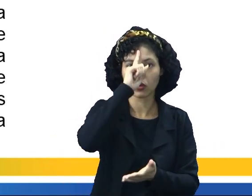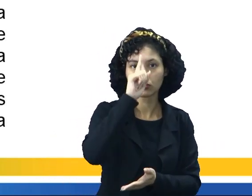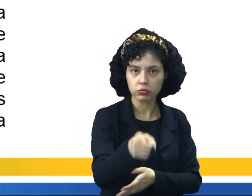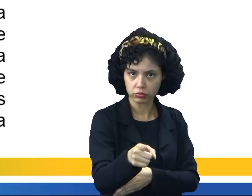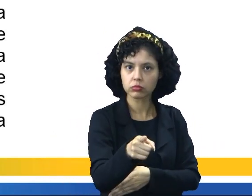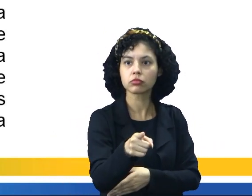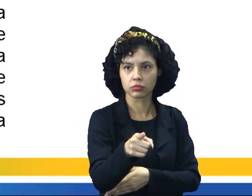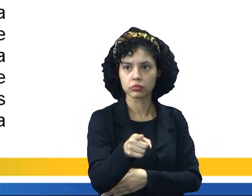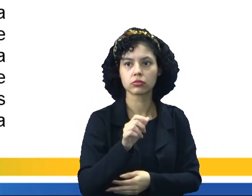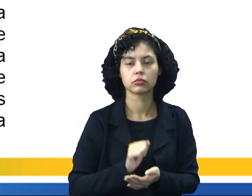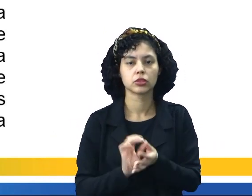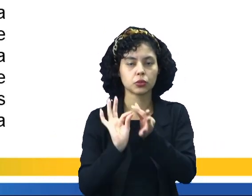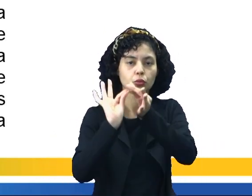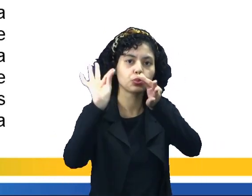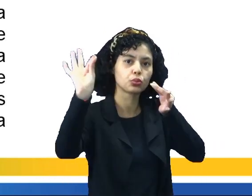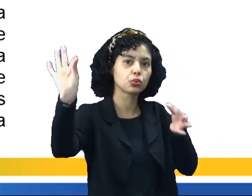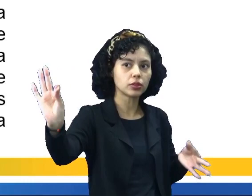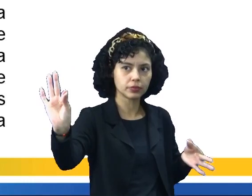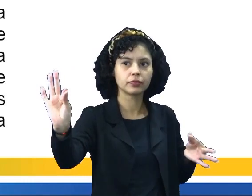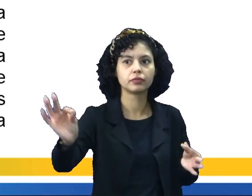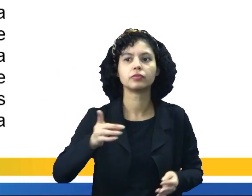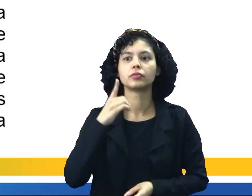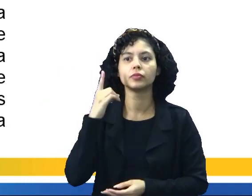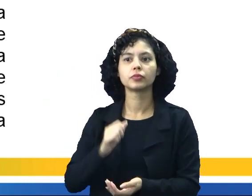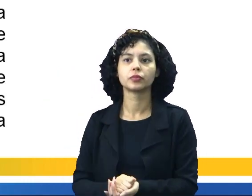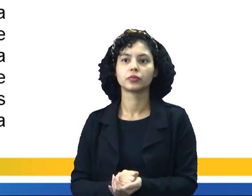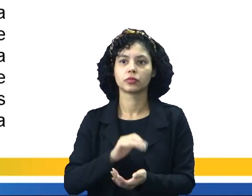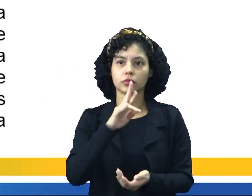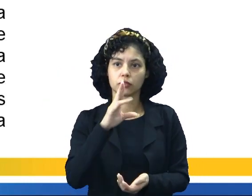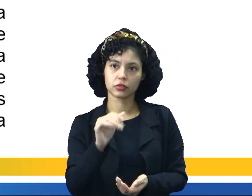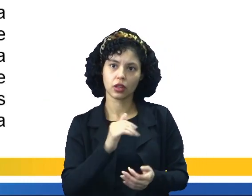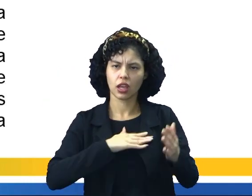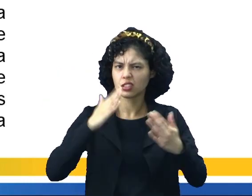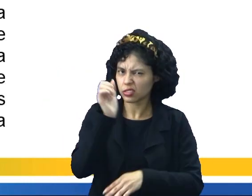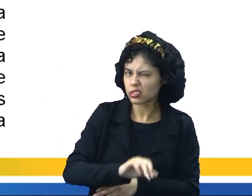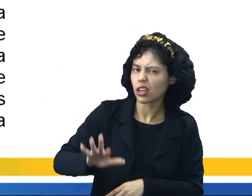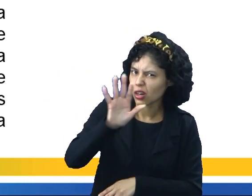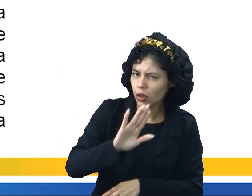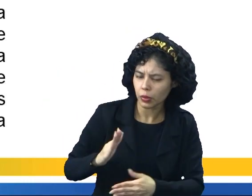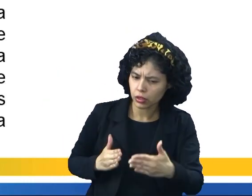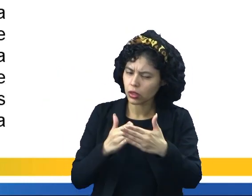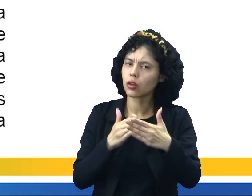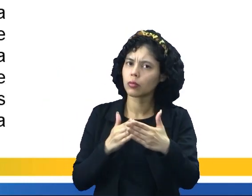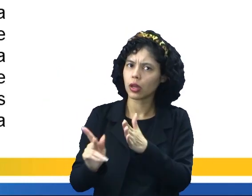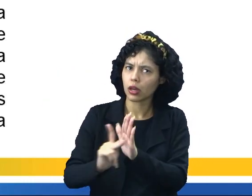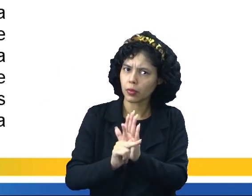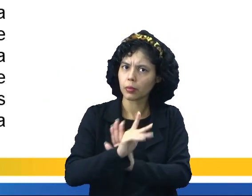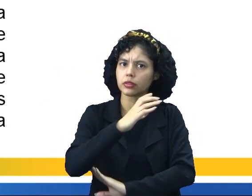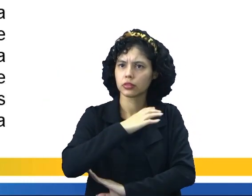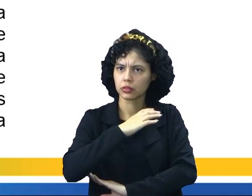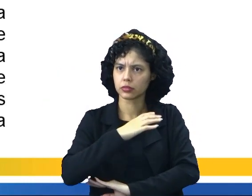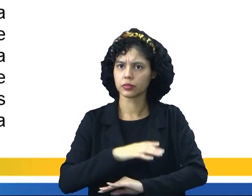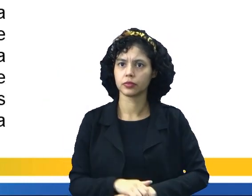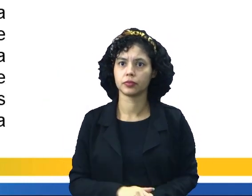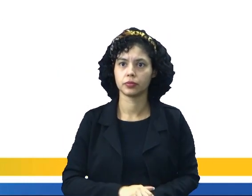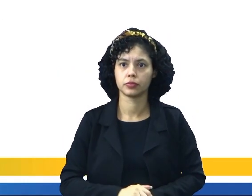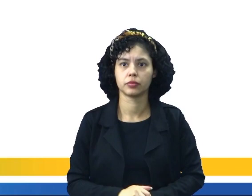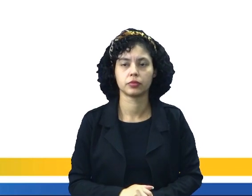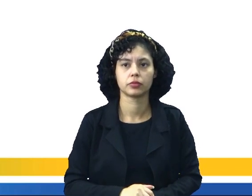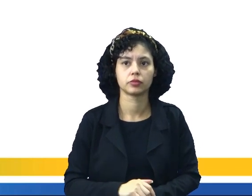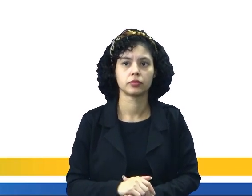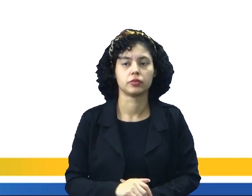cada governante estendia-se nos domínios das cidades-estados, que geralmente eram os limites das próprias cidades.